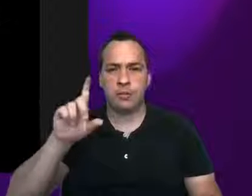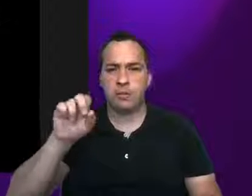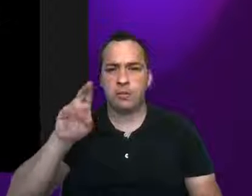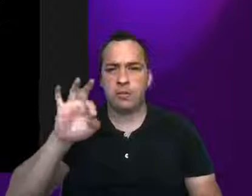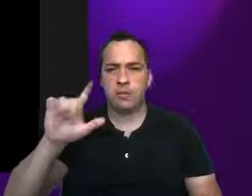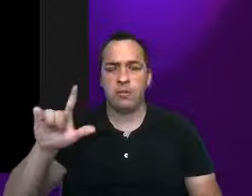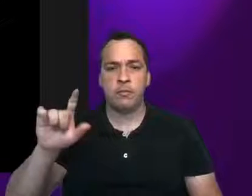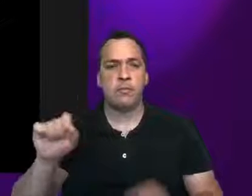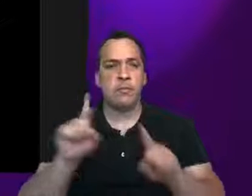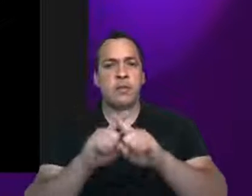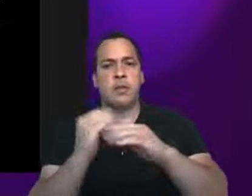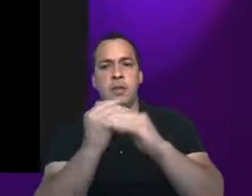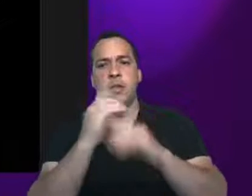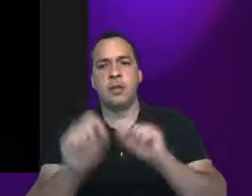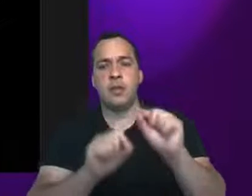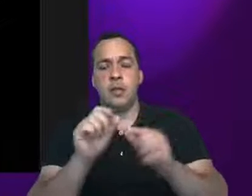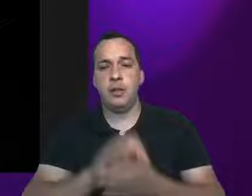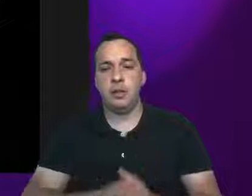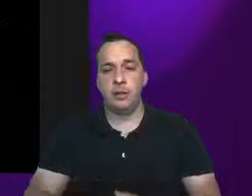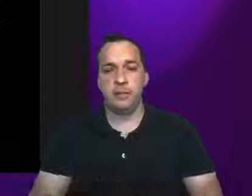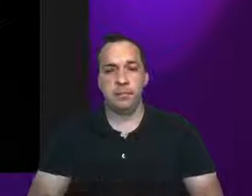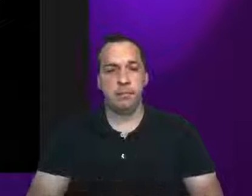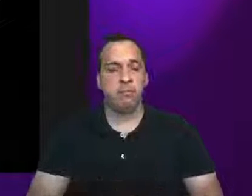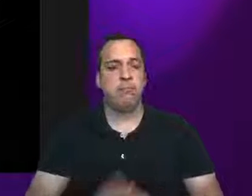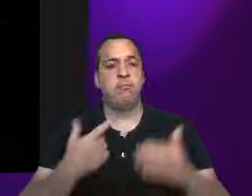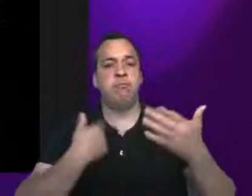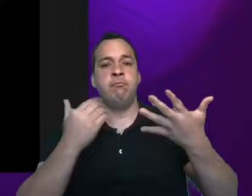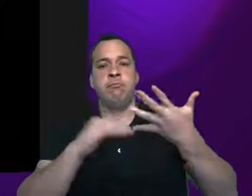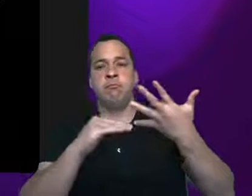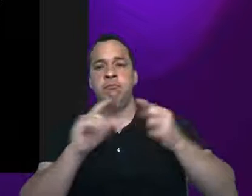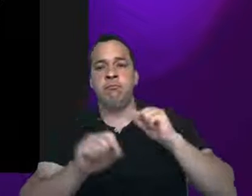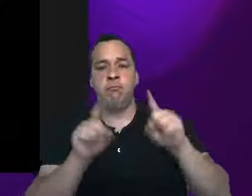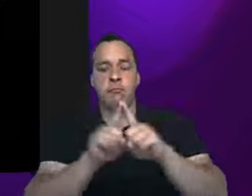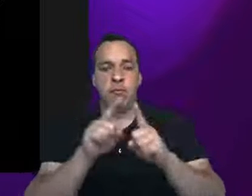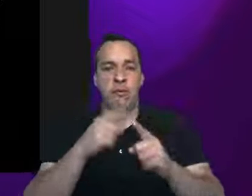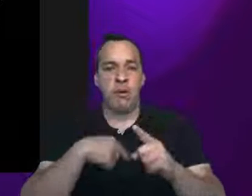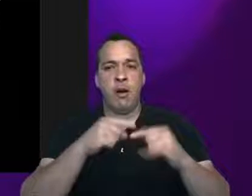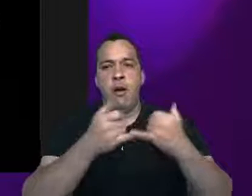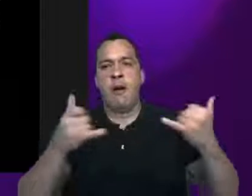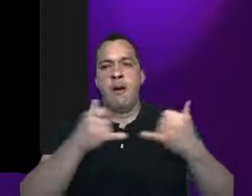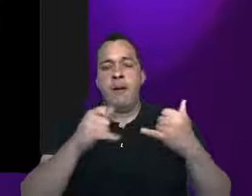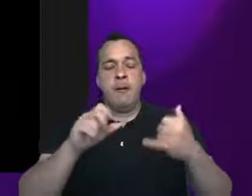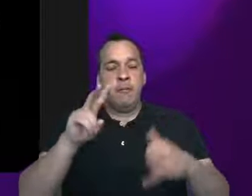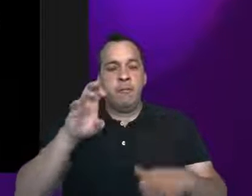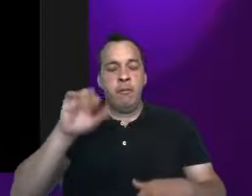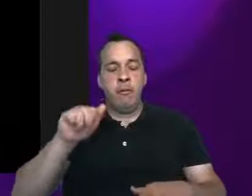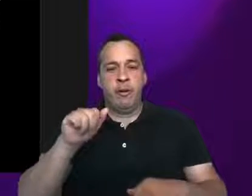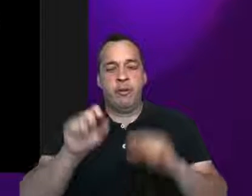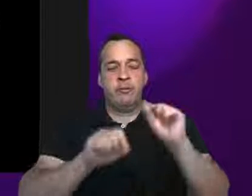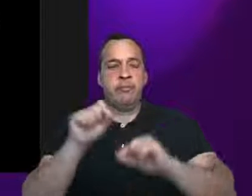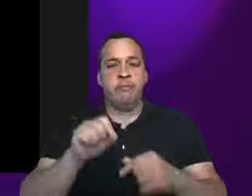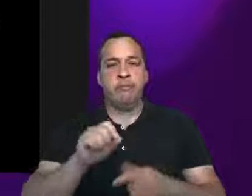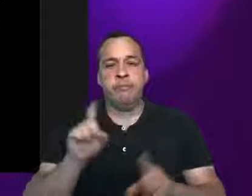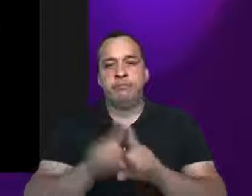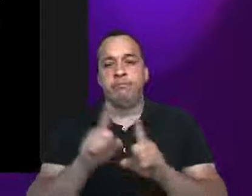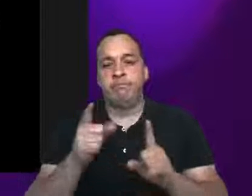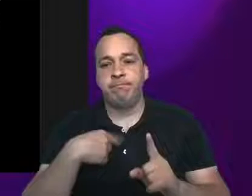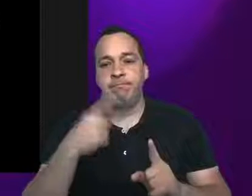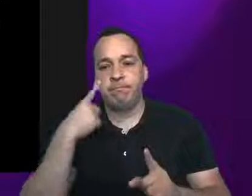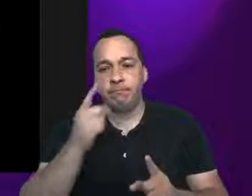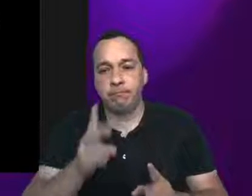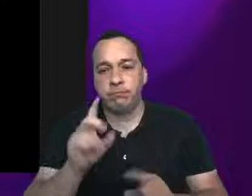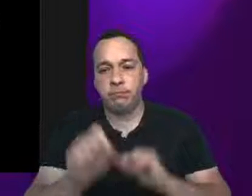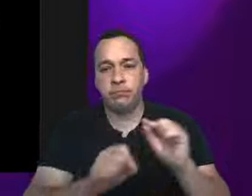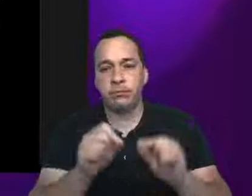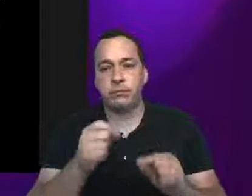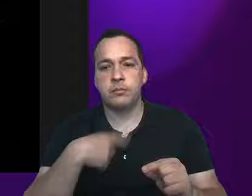eixo aparece embaixo é a insonação da veia interlobular. Ela também tem um fluxo contínuo, parecido com